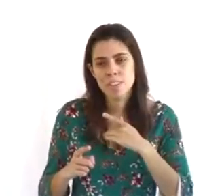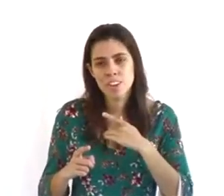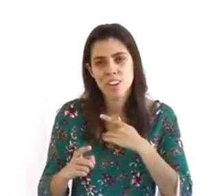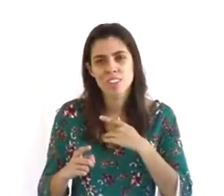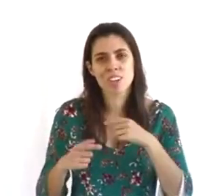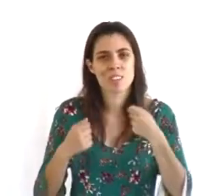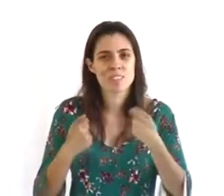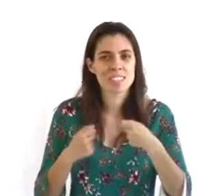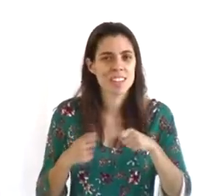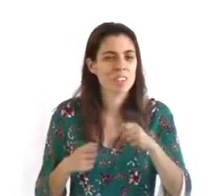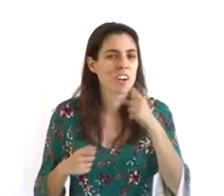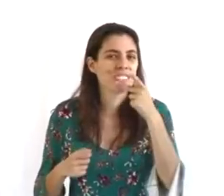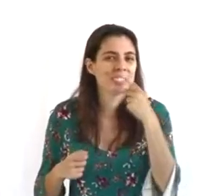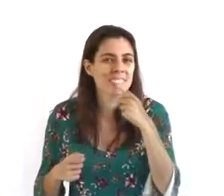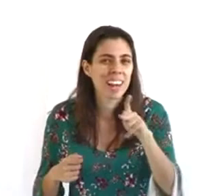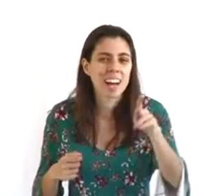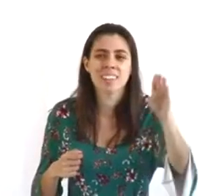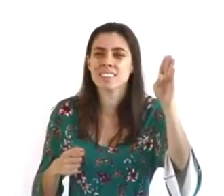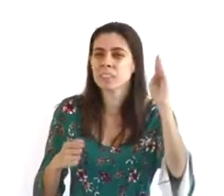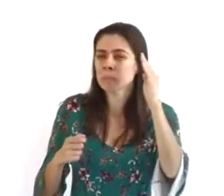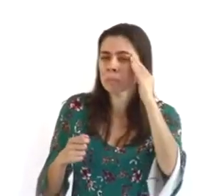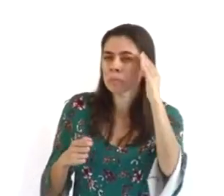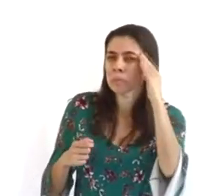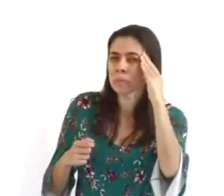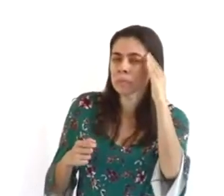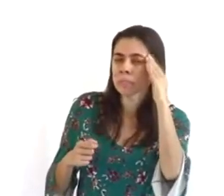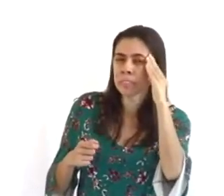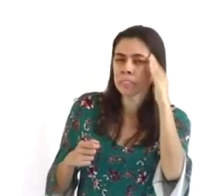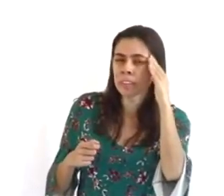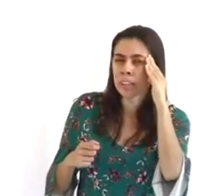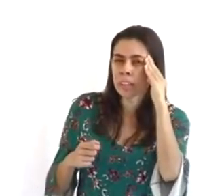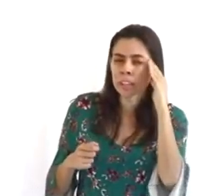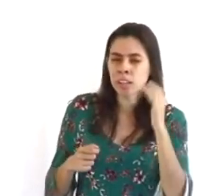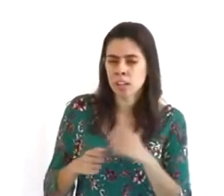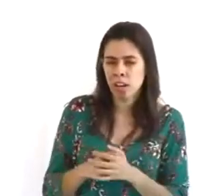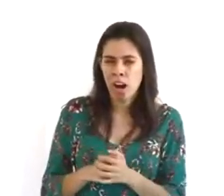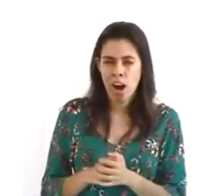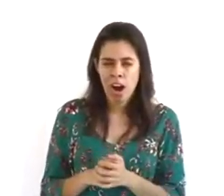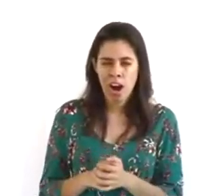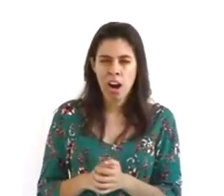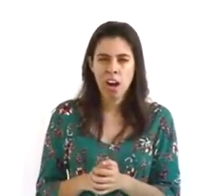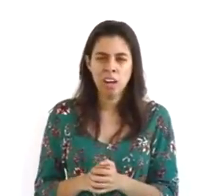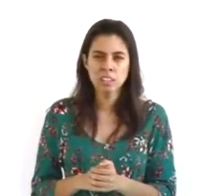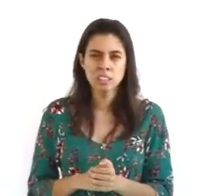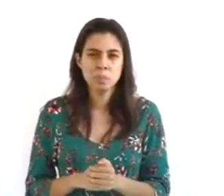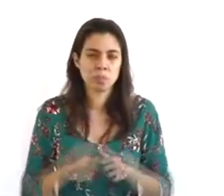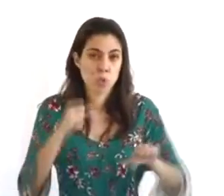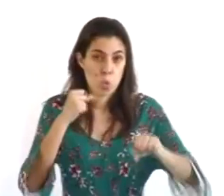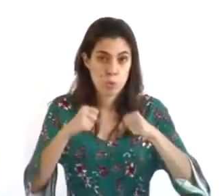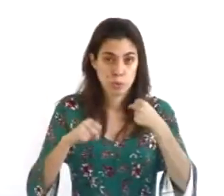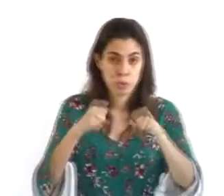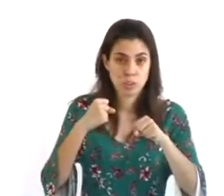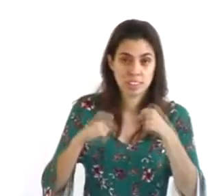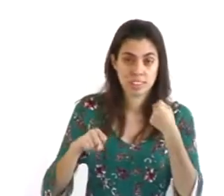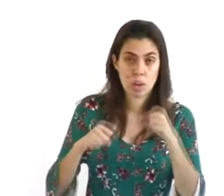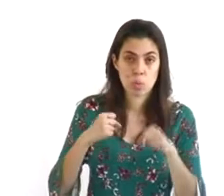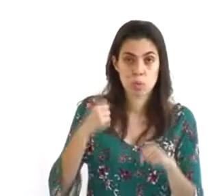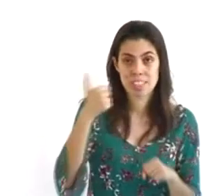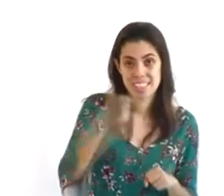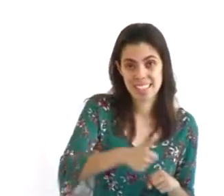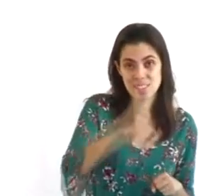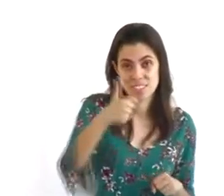26 versículos desse salmo é muito pouco. Se talvez os números de versículos que temos no maior salmo aqui do Saltério, que é o